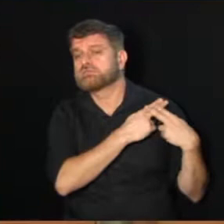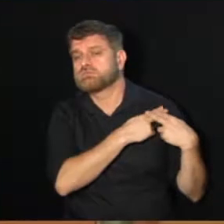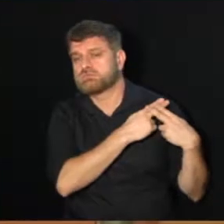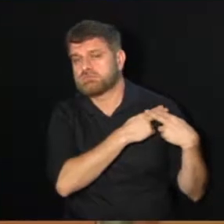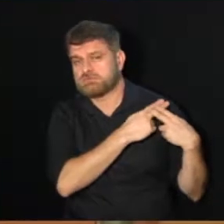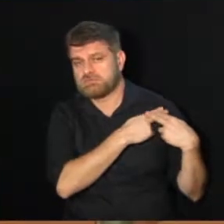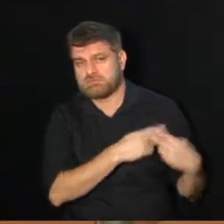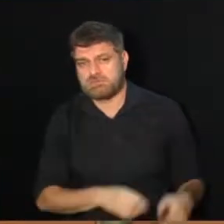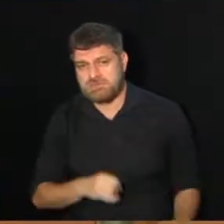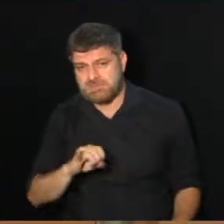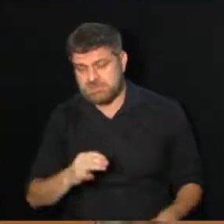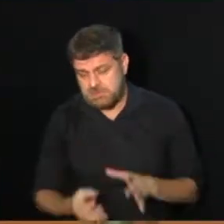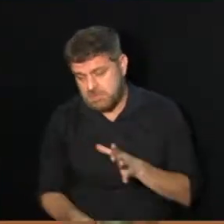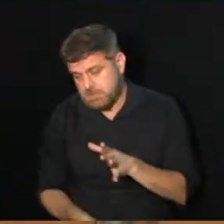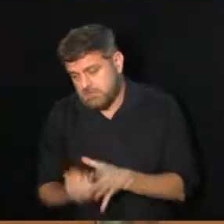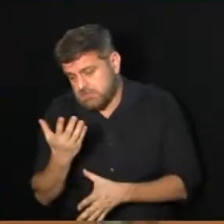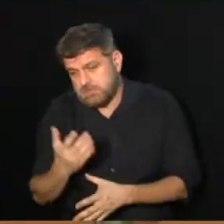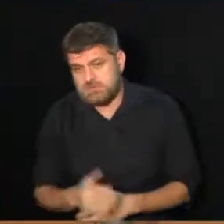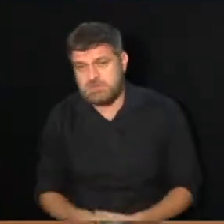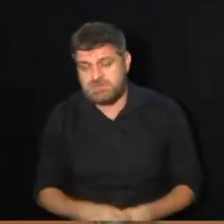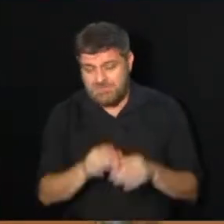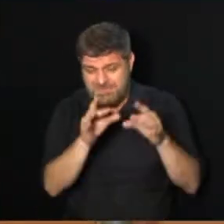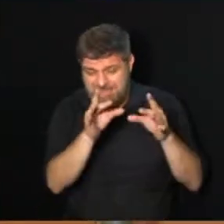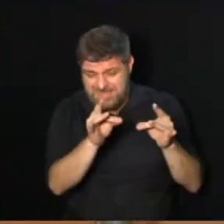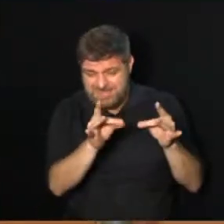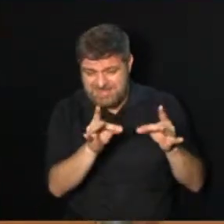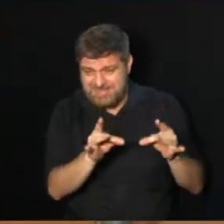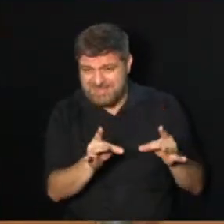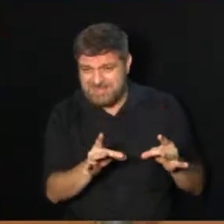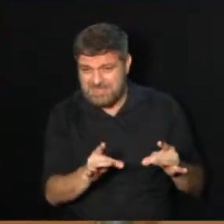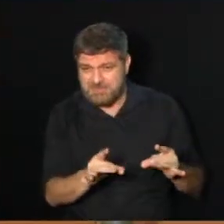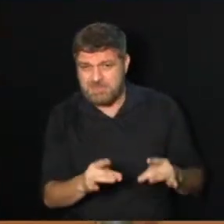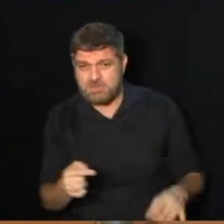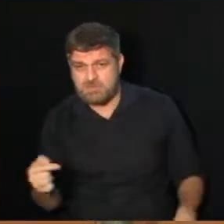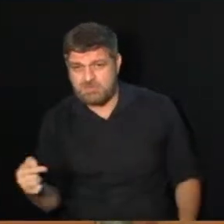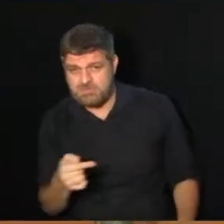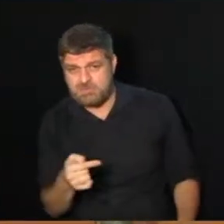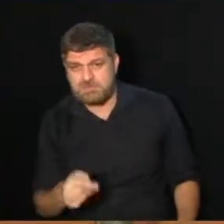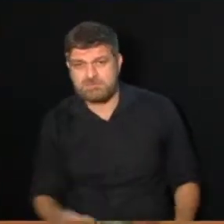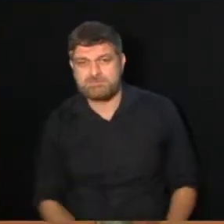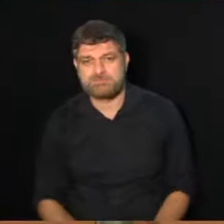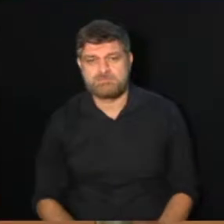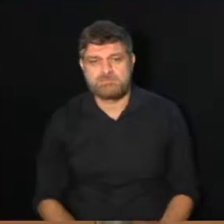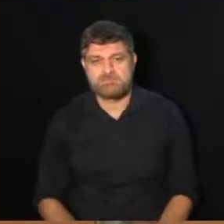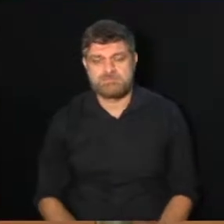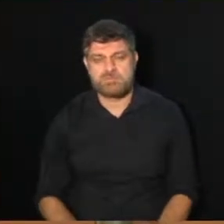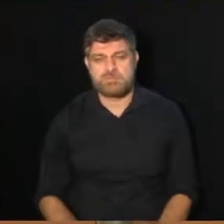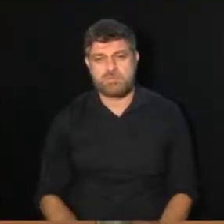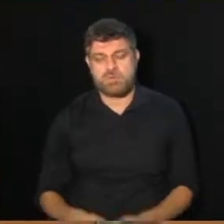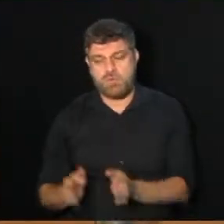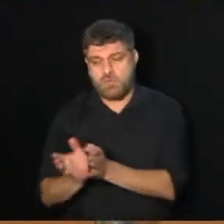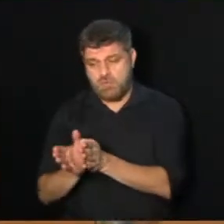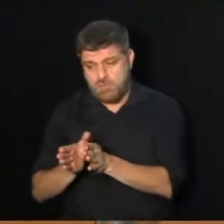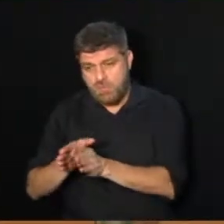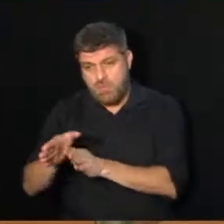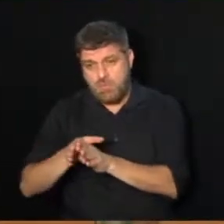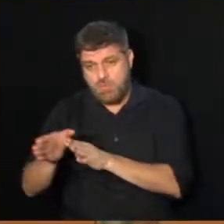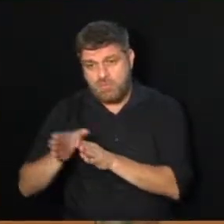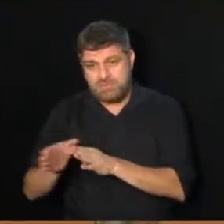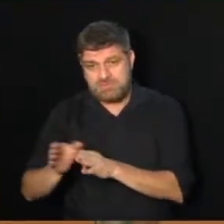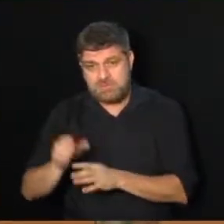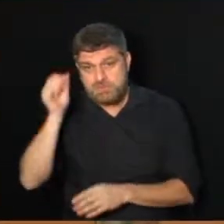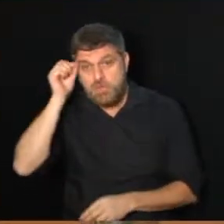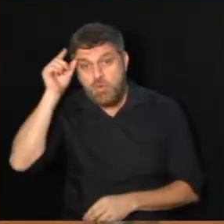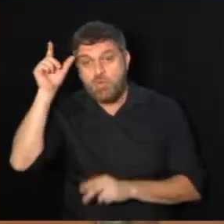um eventual detalhamento, ou um diálogo desse detalhamento que será feito com o Conselho Municipal de Cultura da